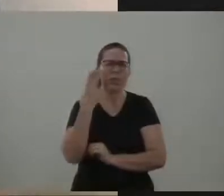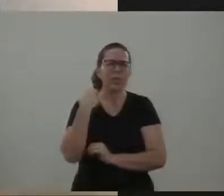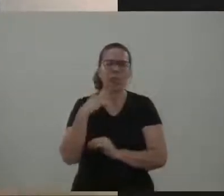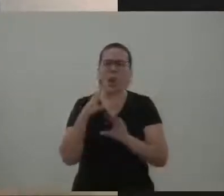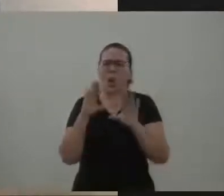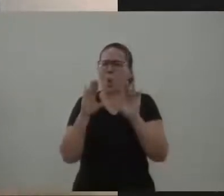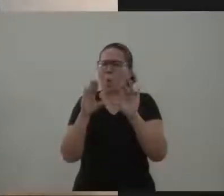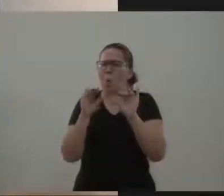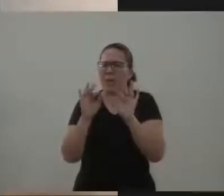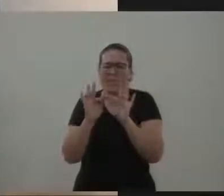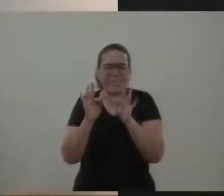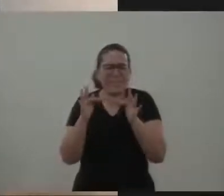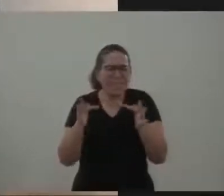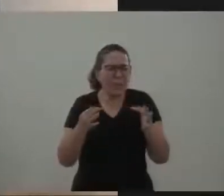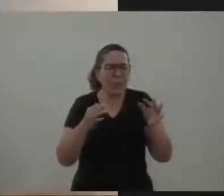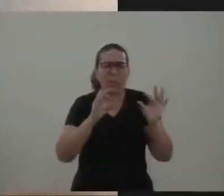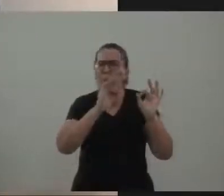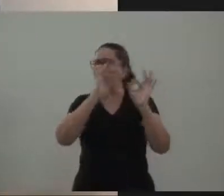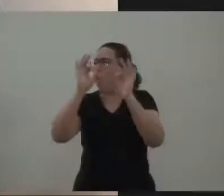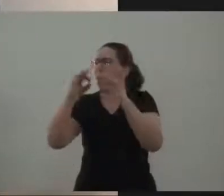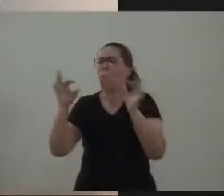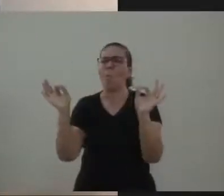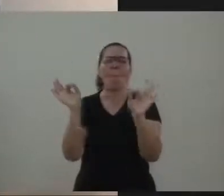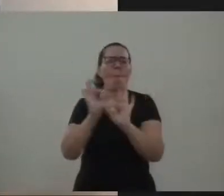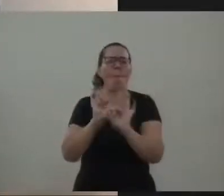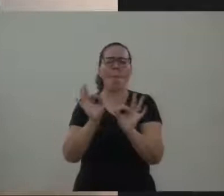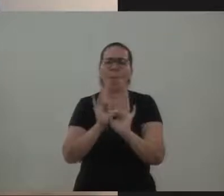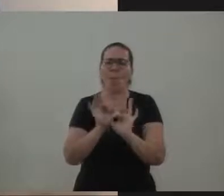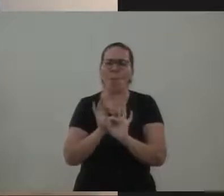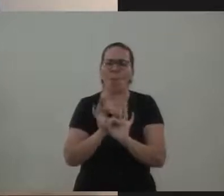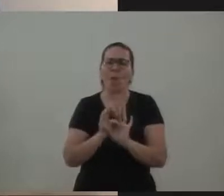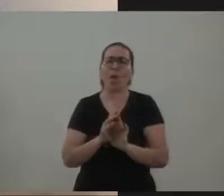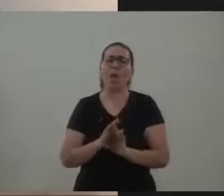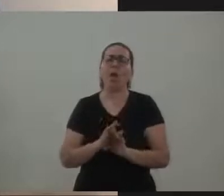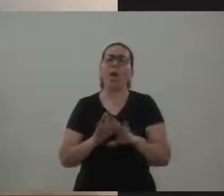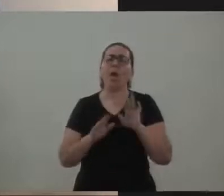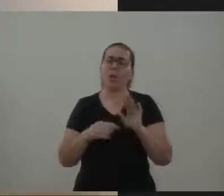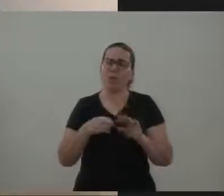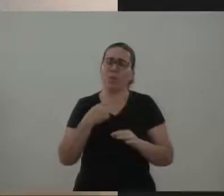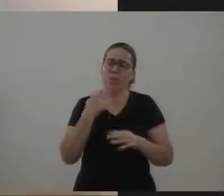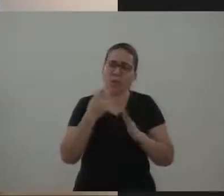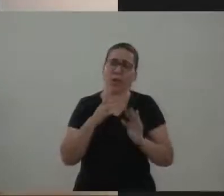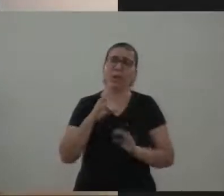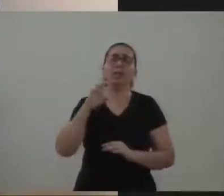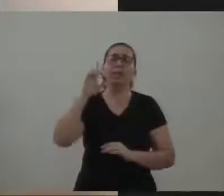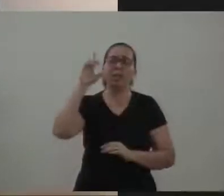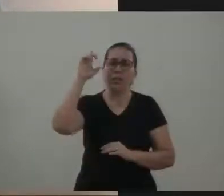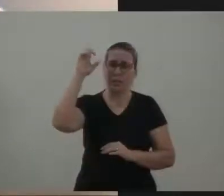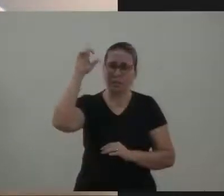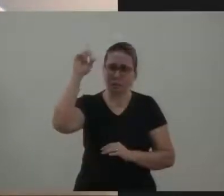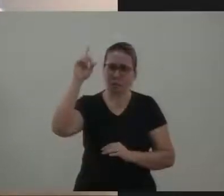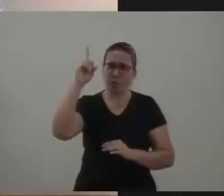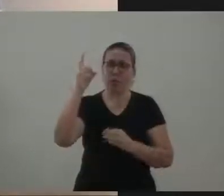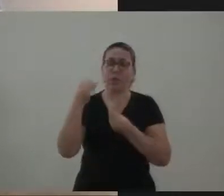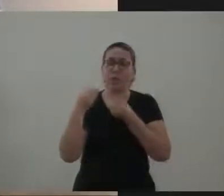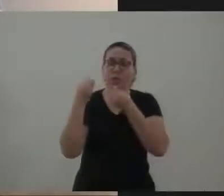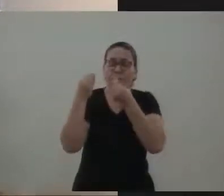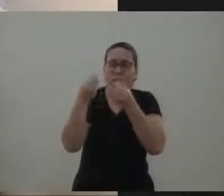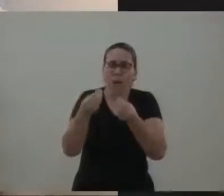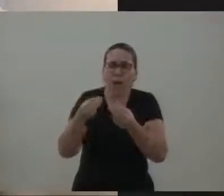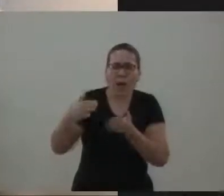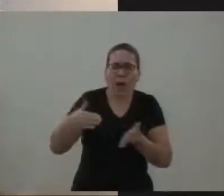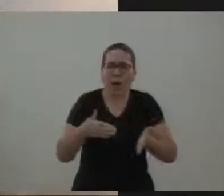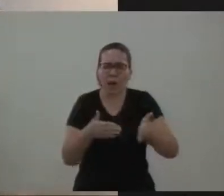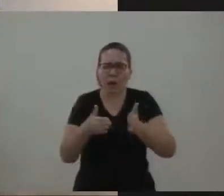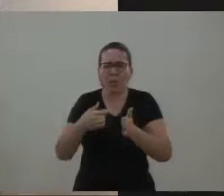não tinha nada, né? E às vezes, igual eu falo, Deus coloca um caminho, né? E aí